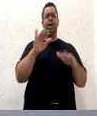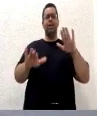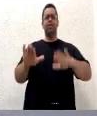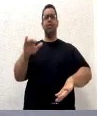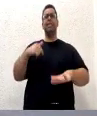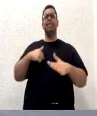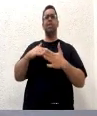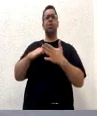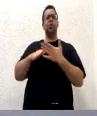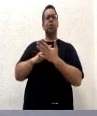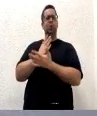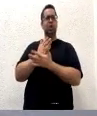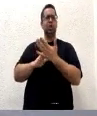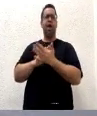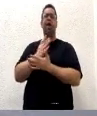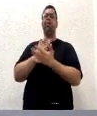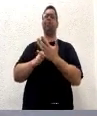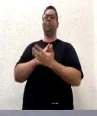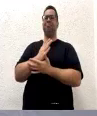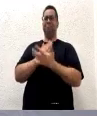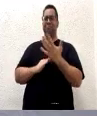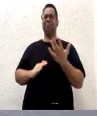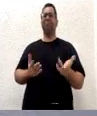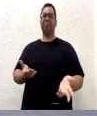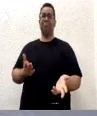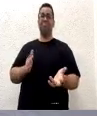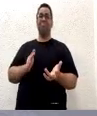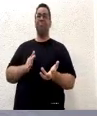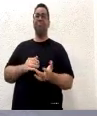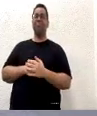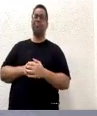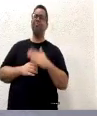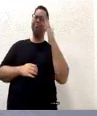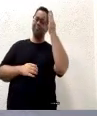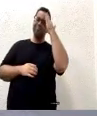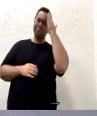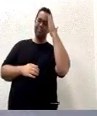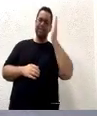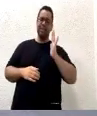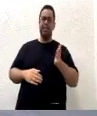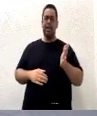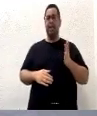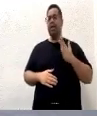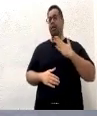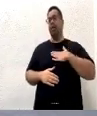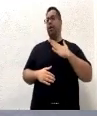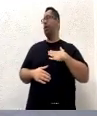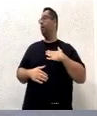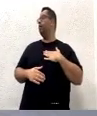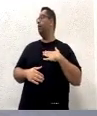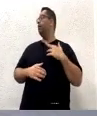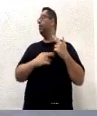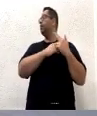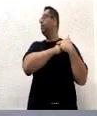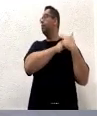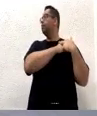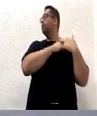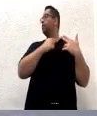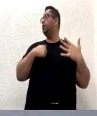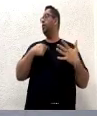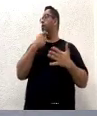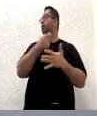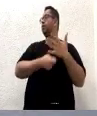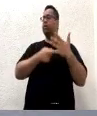da vigilância. Então... eu sei que assim, o meu papel é ser chata mesmo. Então, assim, eu cobro muito